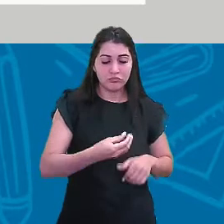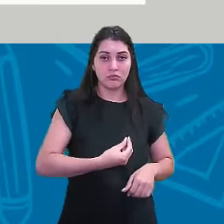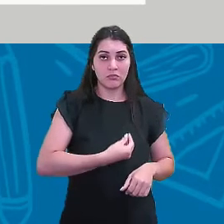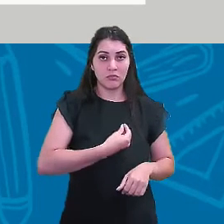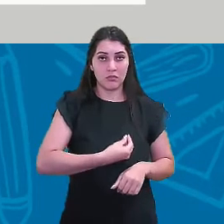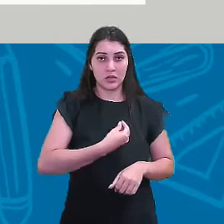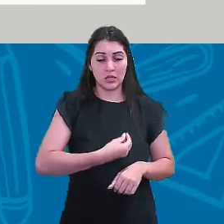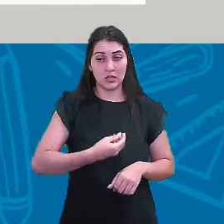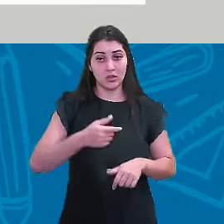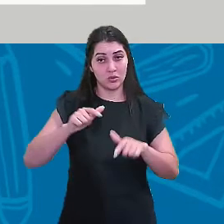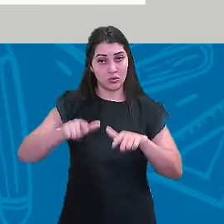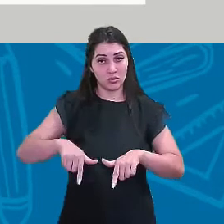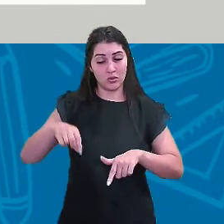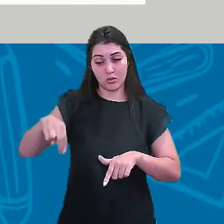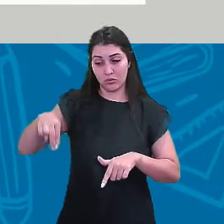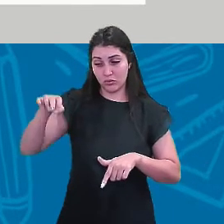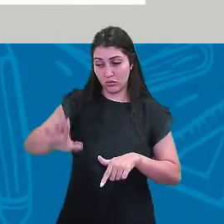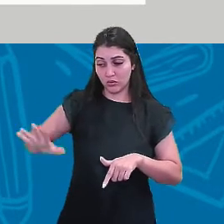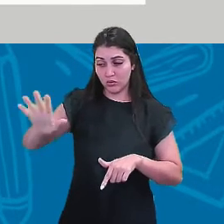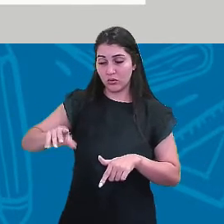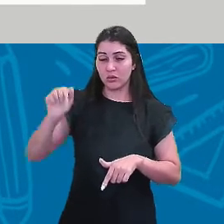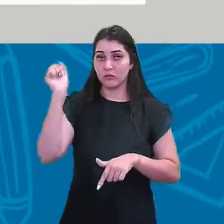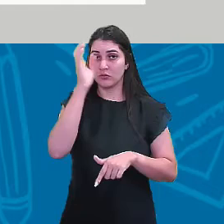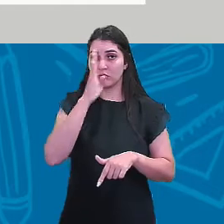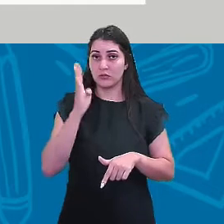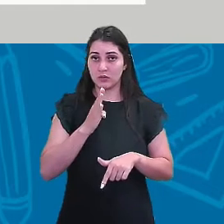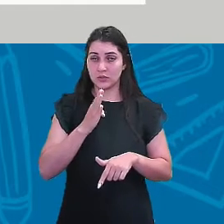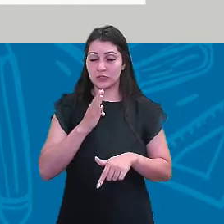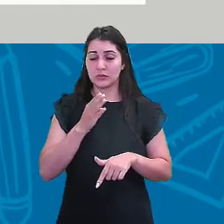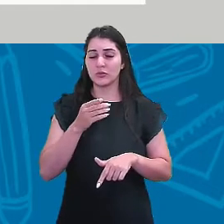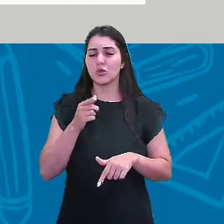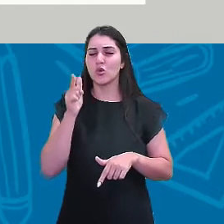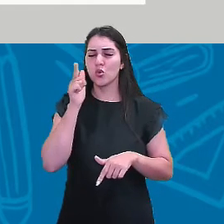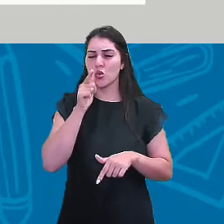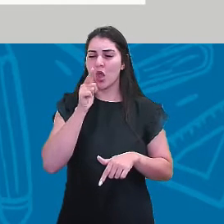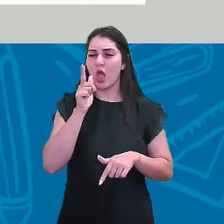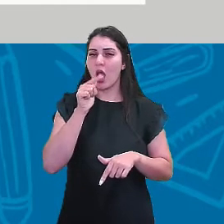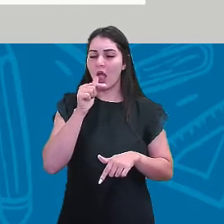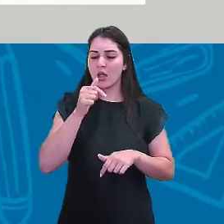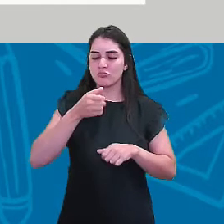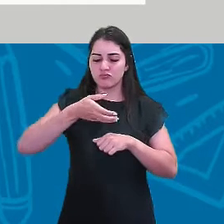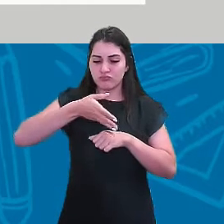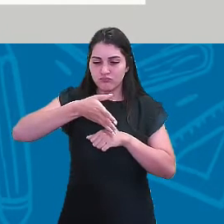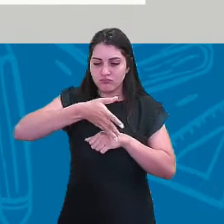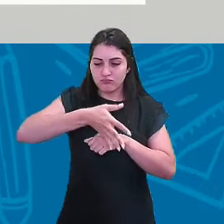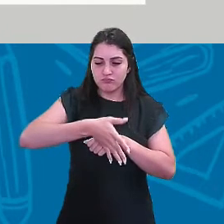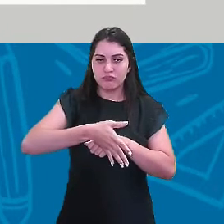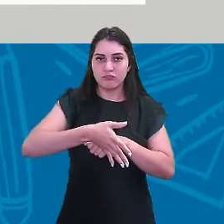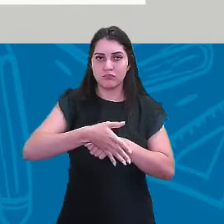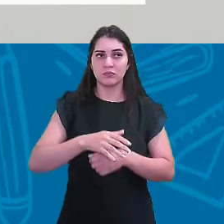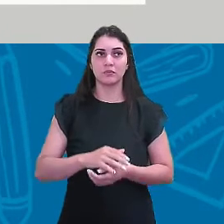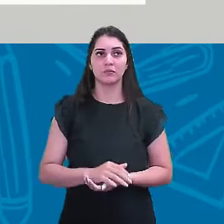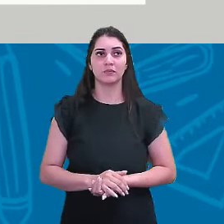na região nordeste do Brasil, sendo permeável à água, tá?